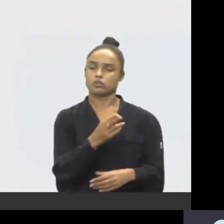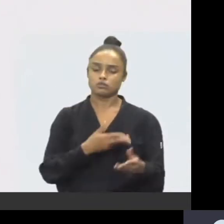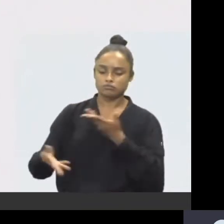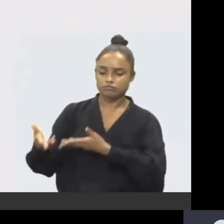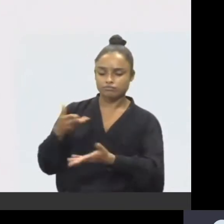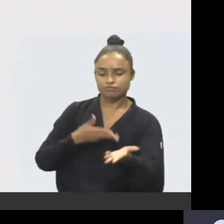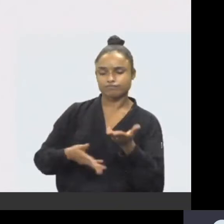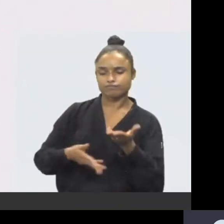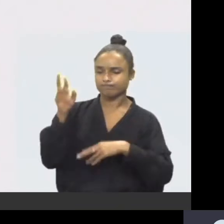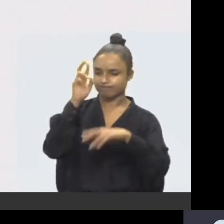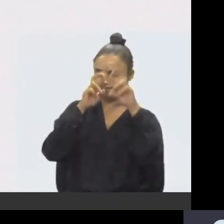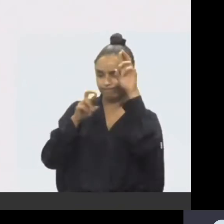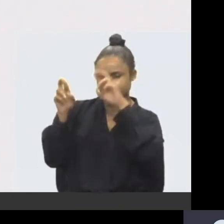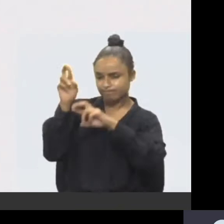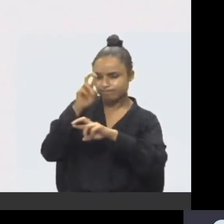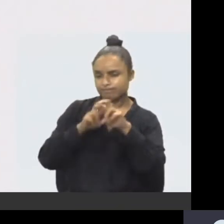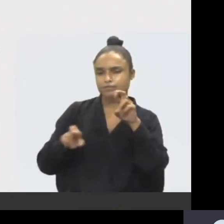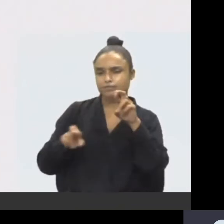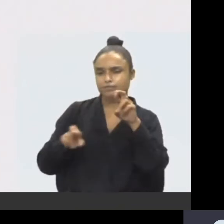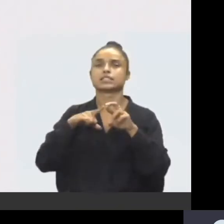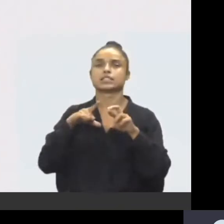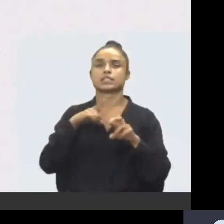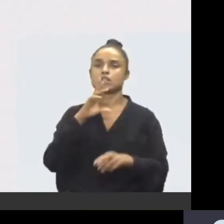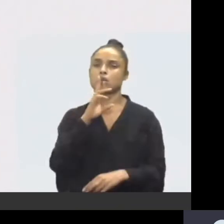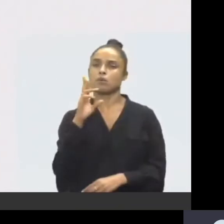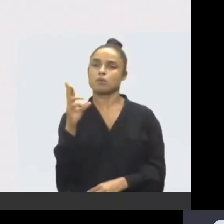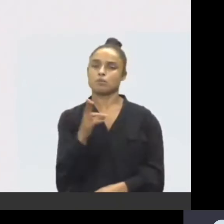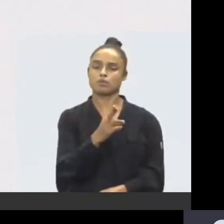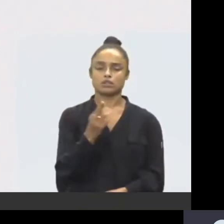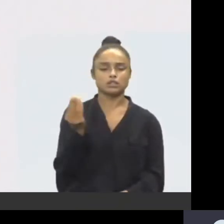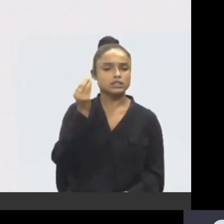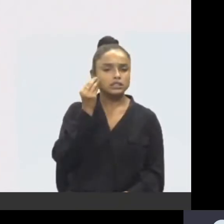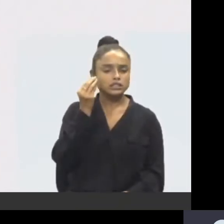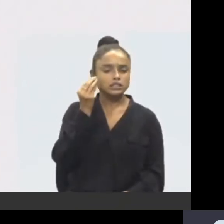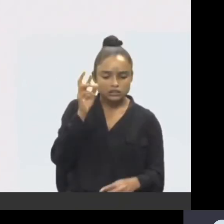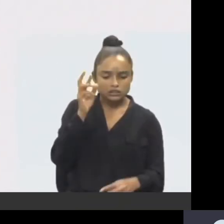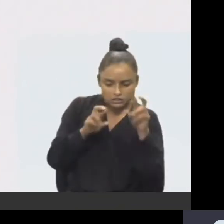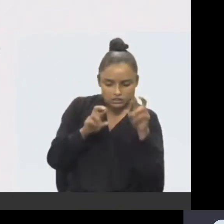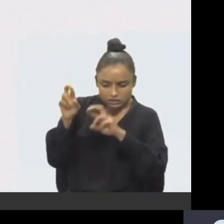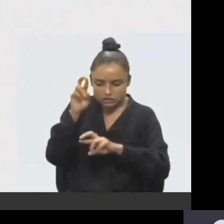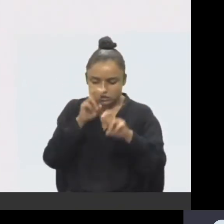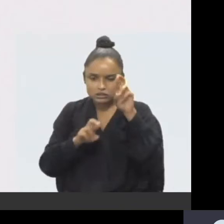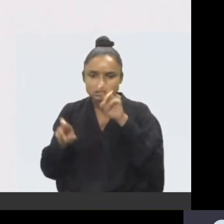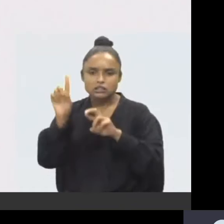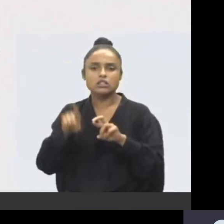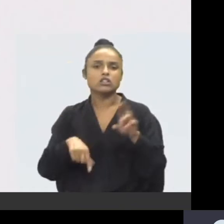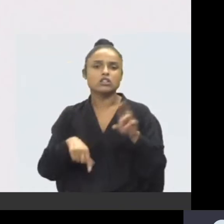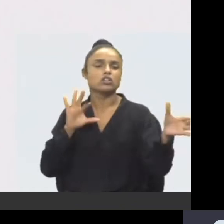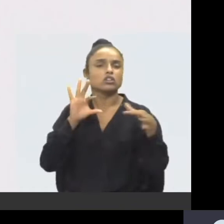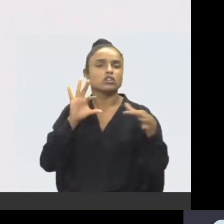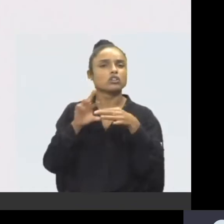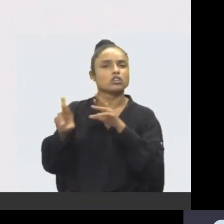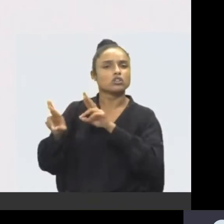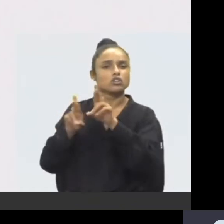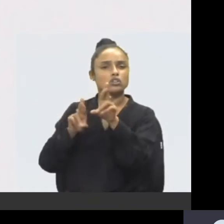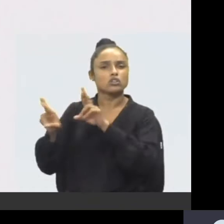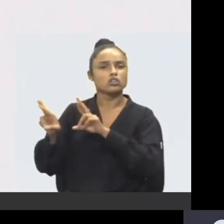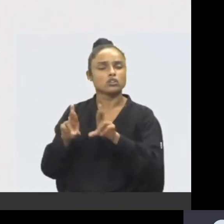serão observados. Então nós temos que os resultados que são observados estão relacionados